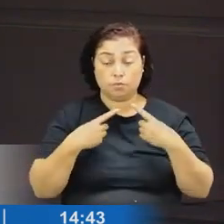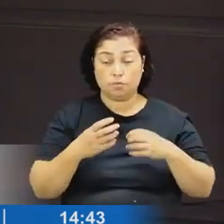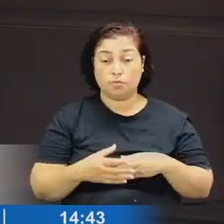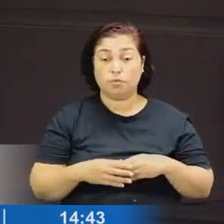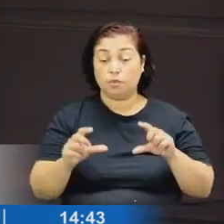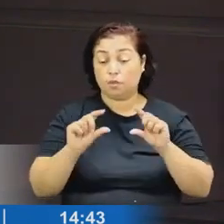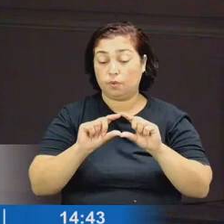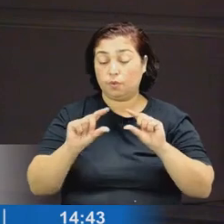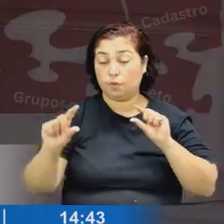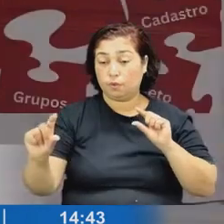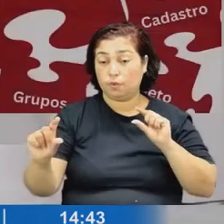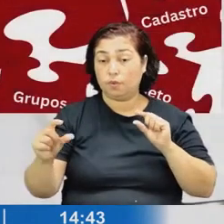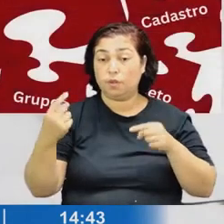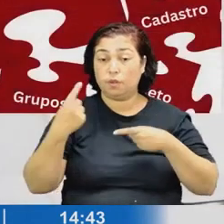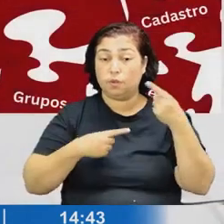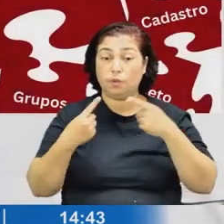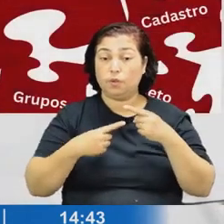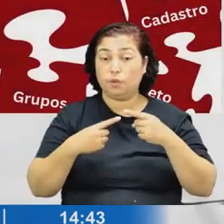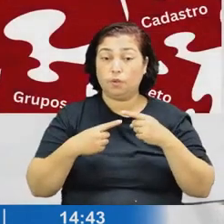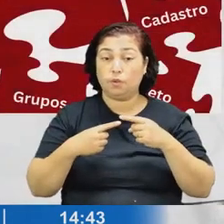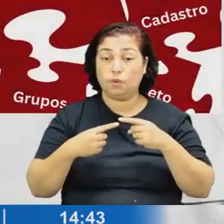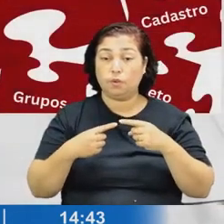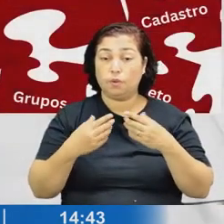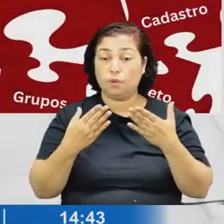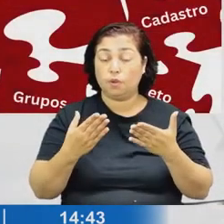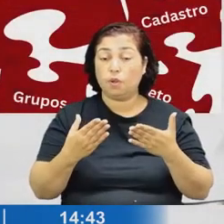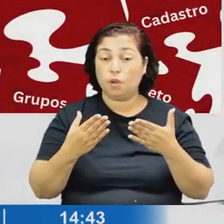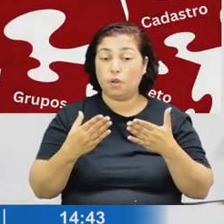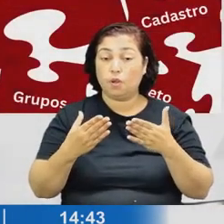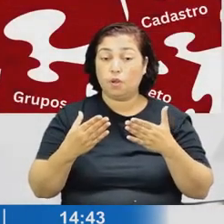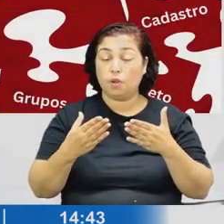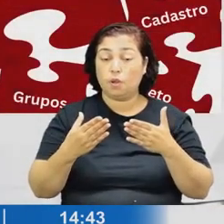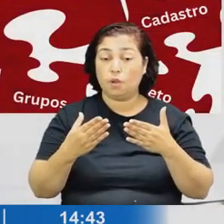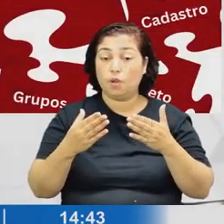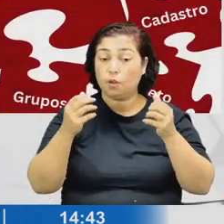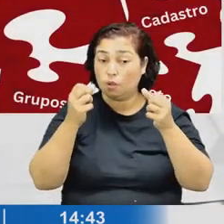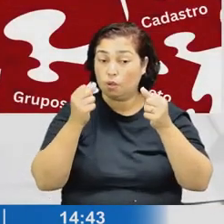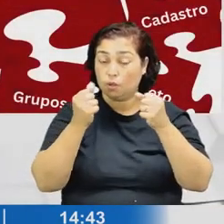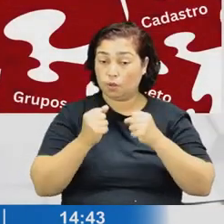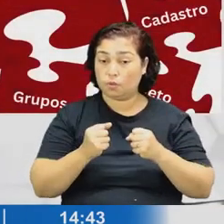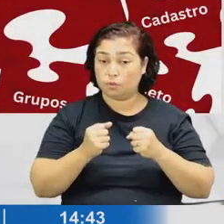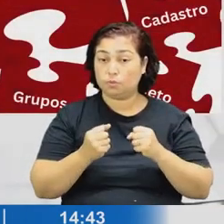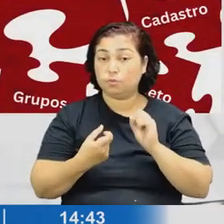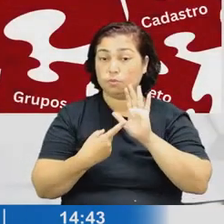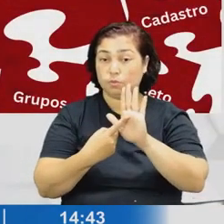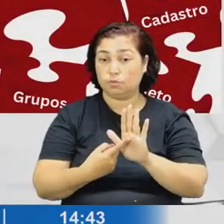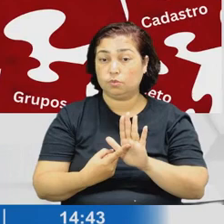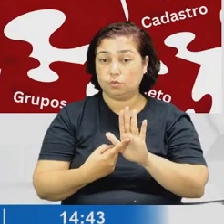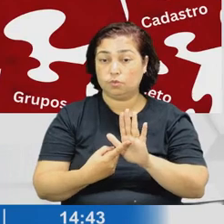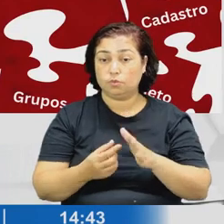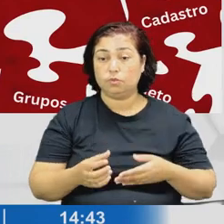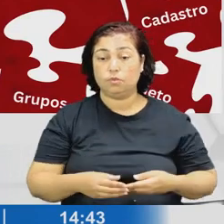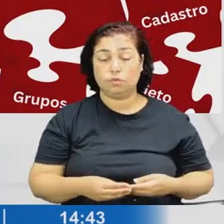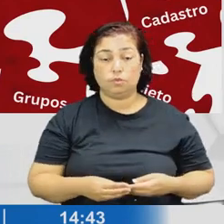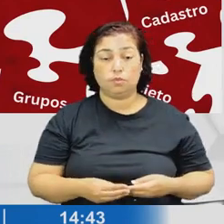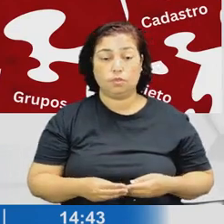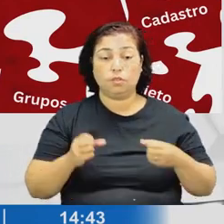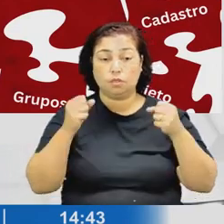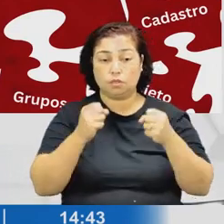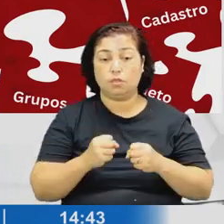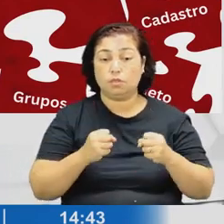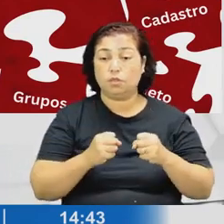frase a política é a arte do possível né se ouviram falar nisso né então é o possível que